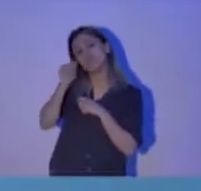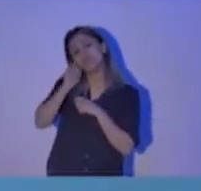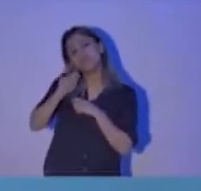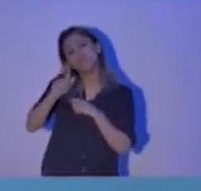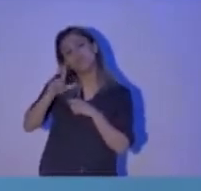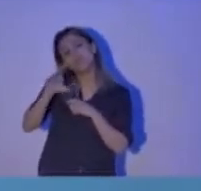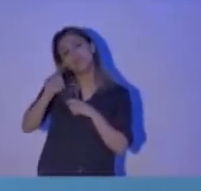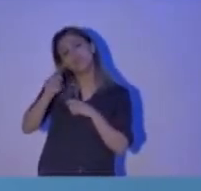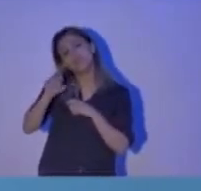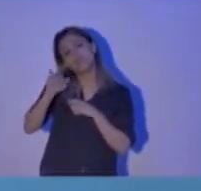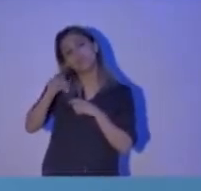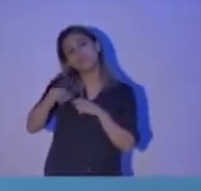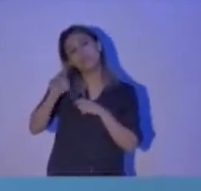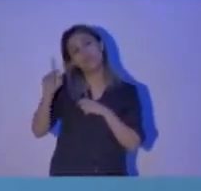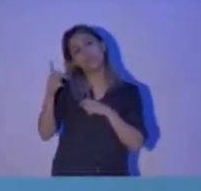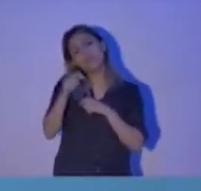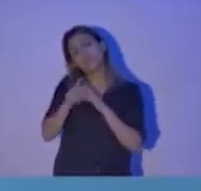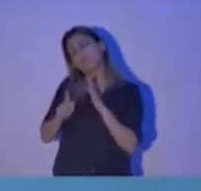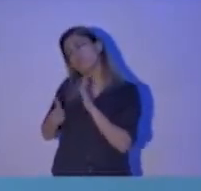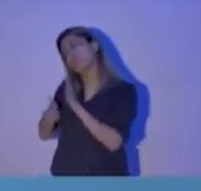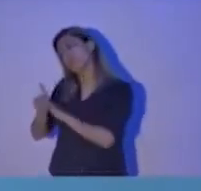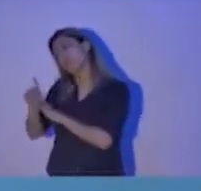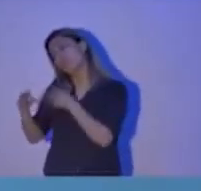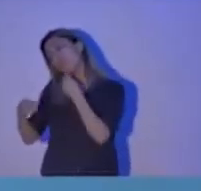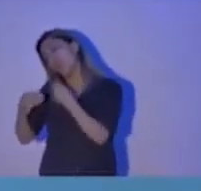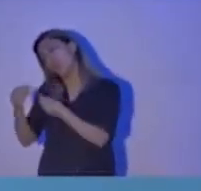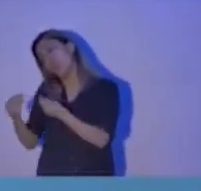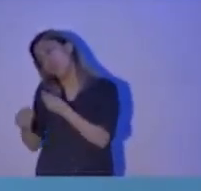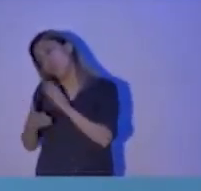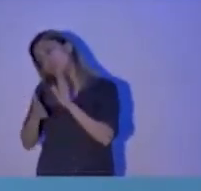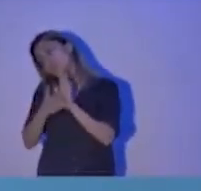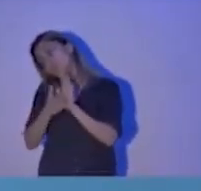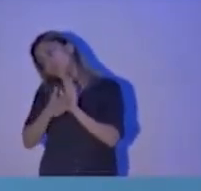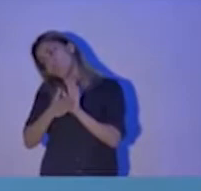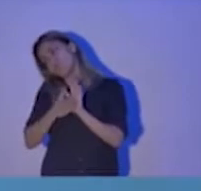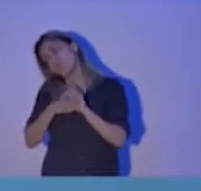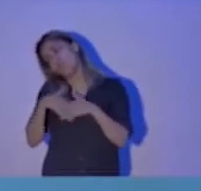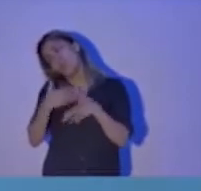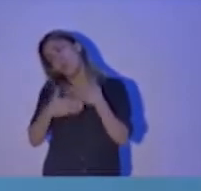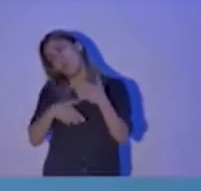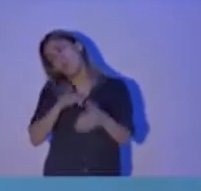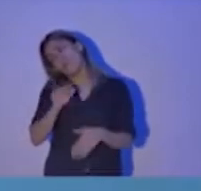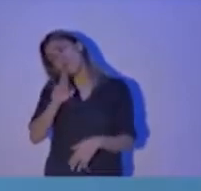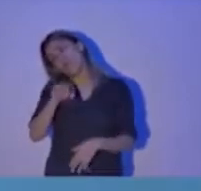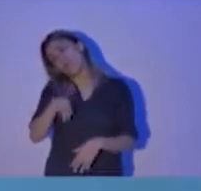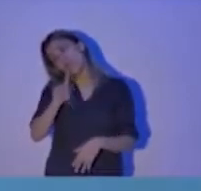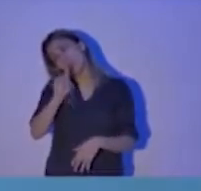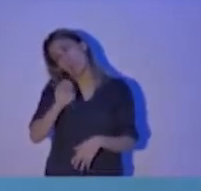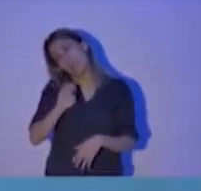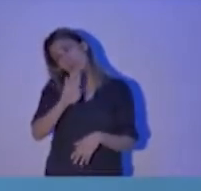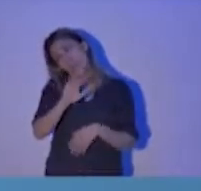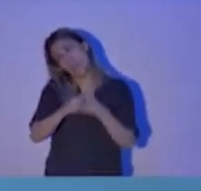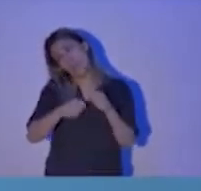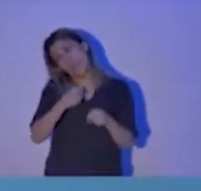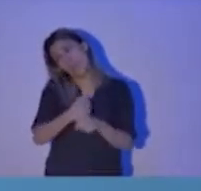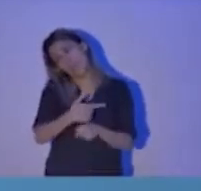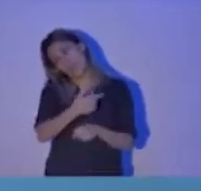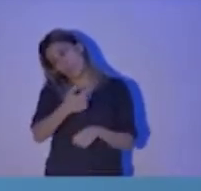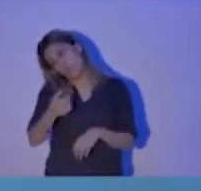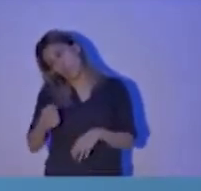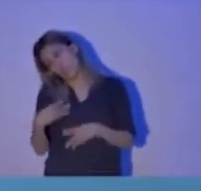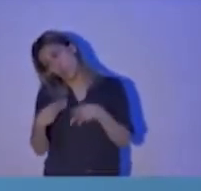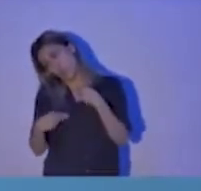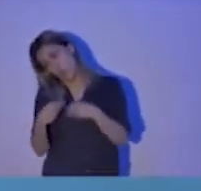esse calendário. O prazo fatal para começar a vigorar o novo Fundeb ano que vem é até este ano, mas não é o